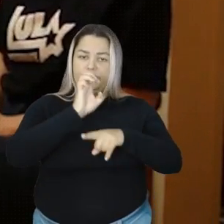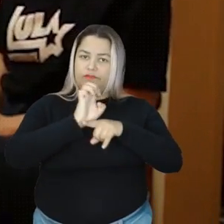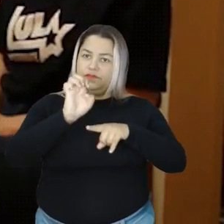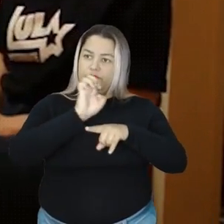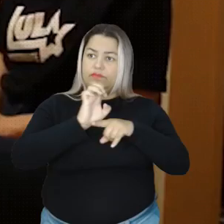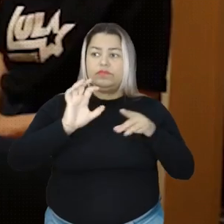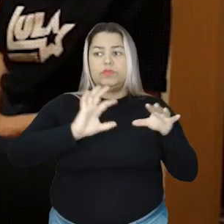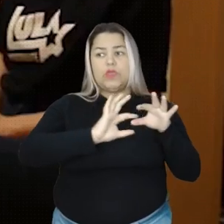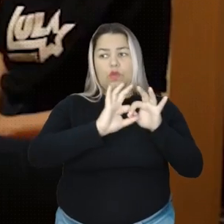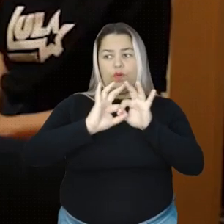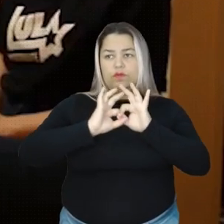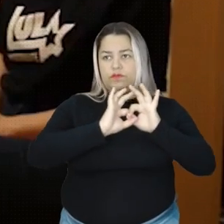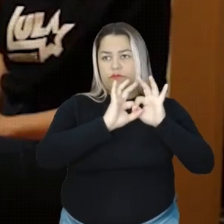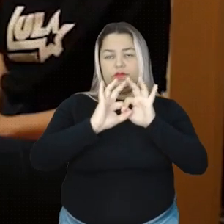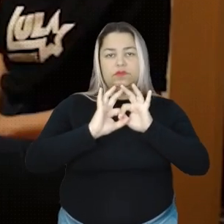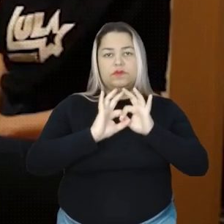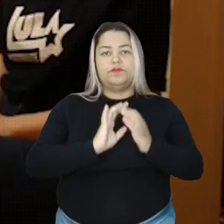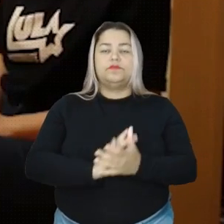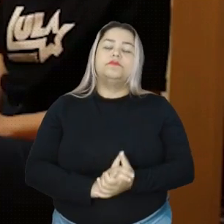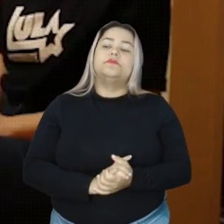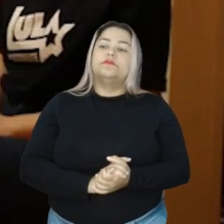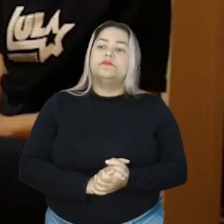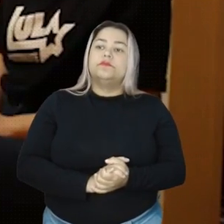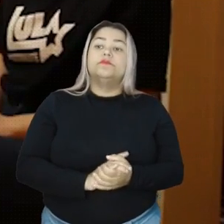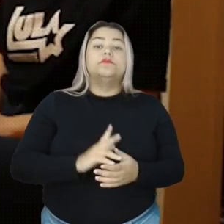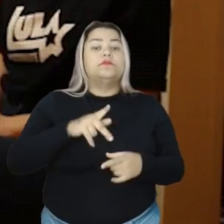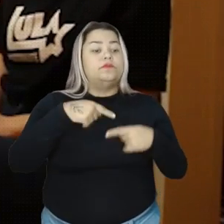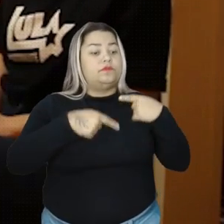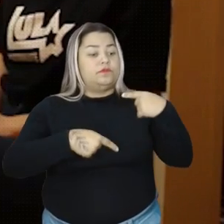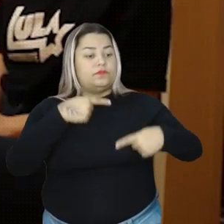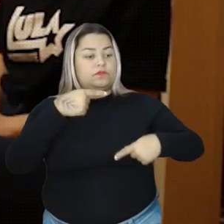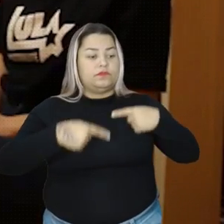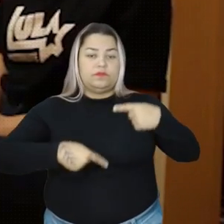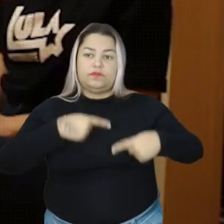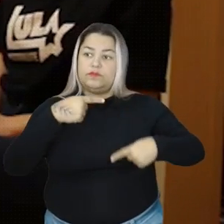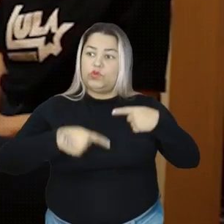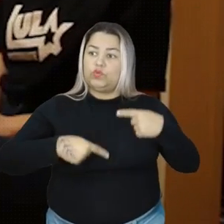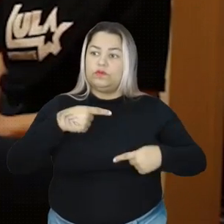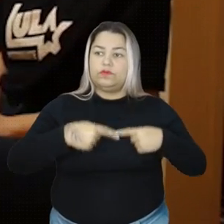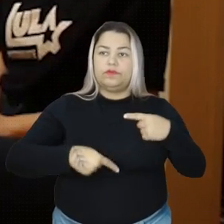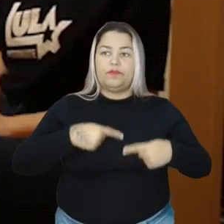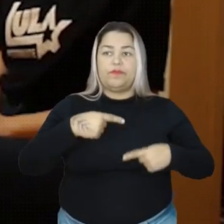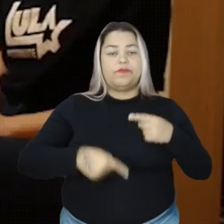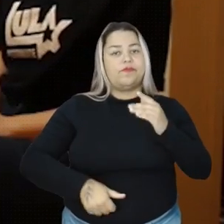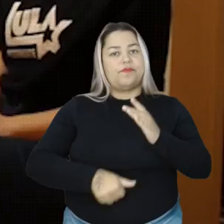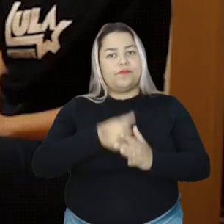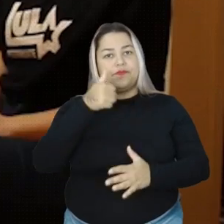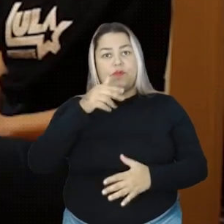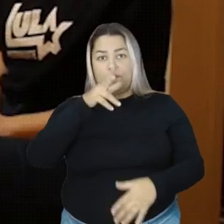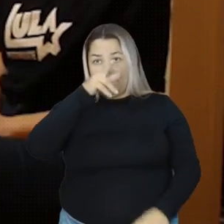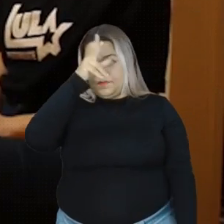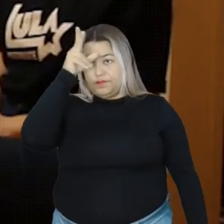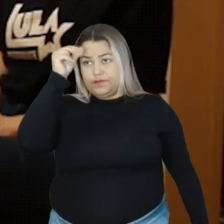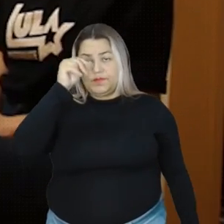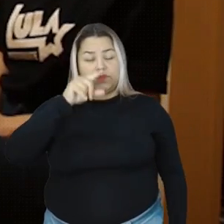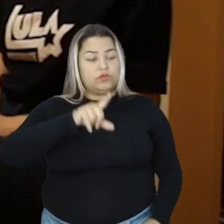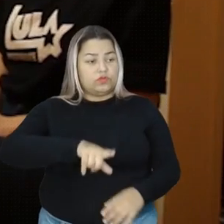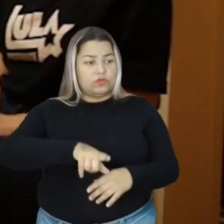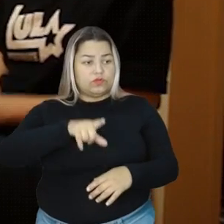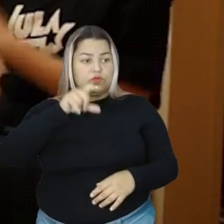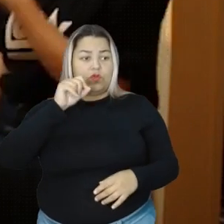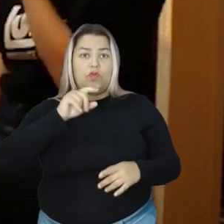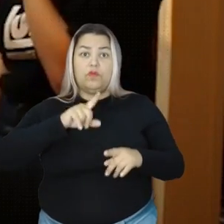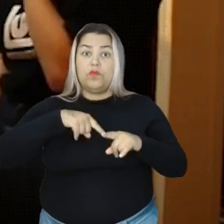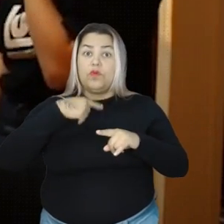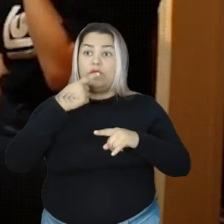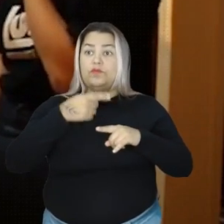União. Então, essas coisas foram debatidas. Então, nós fomos os primeiros prefeitos eleitos